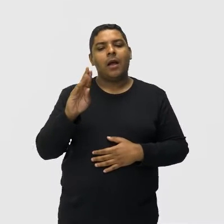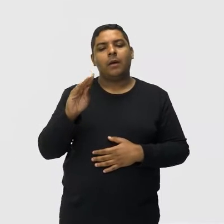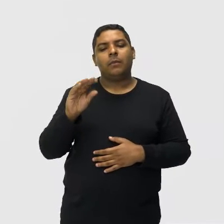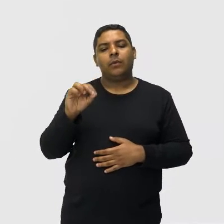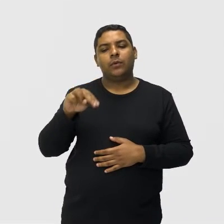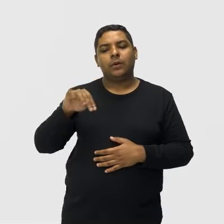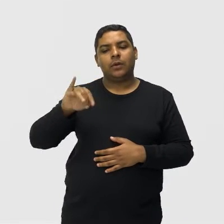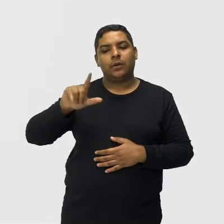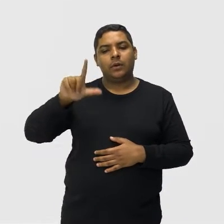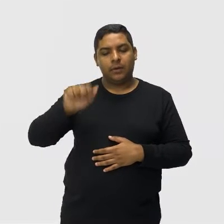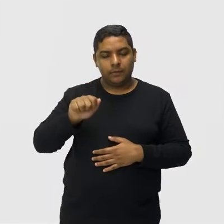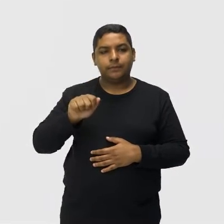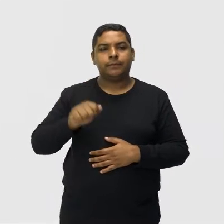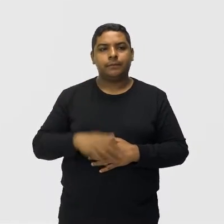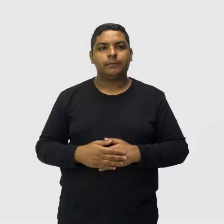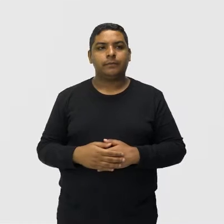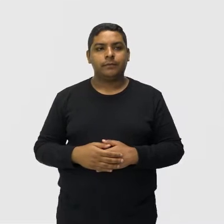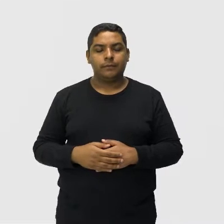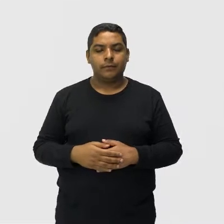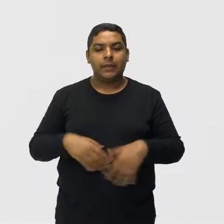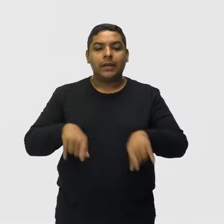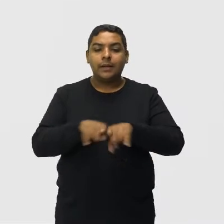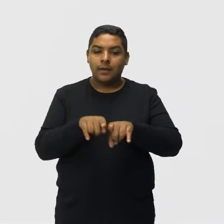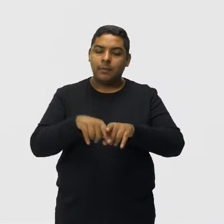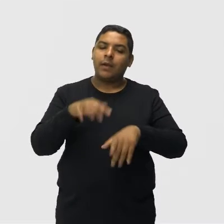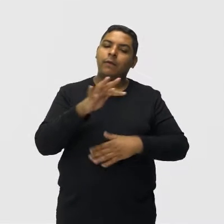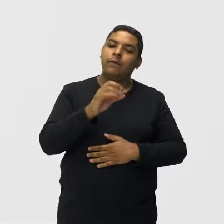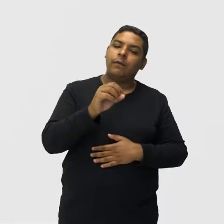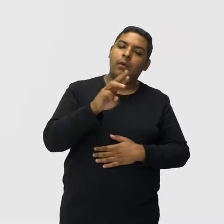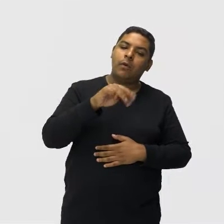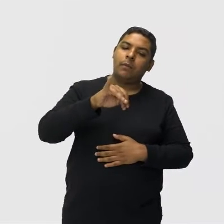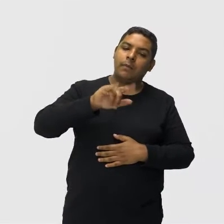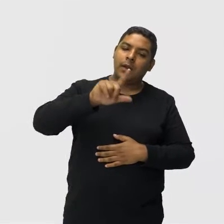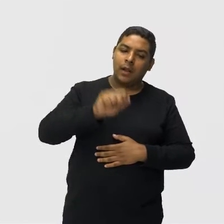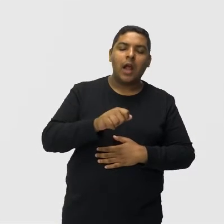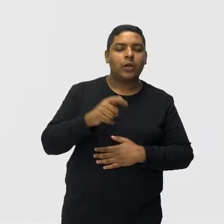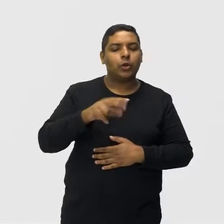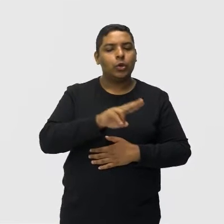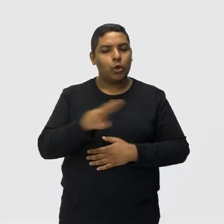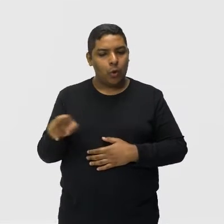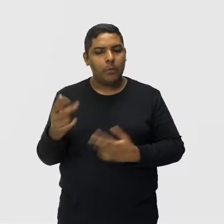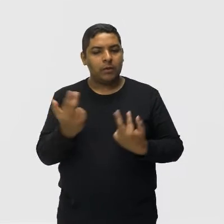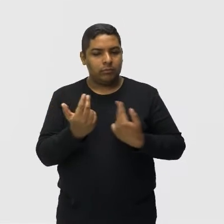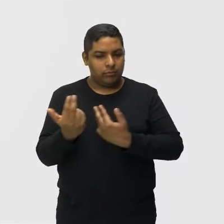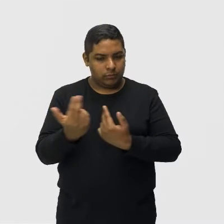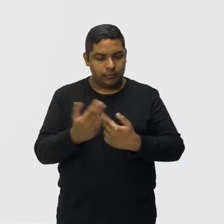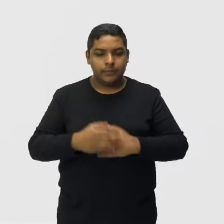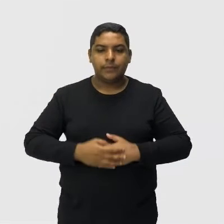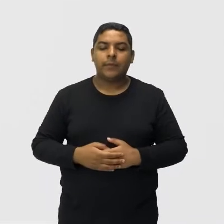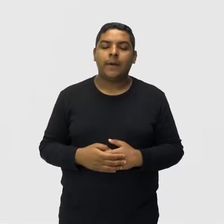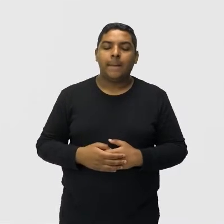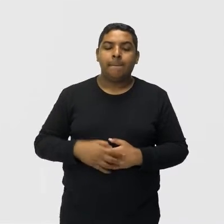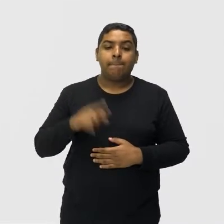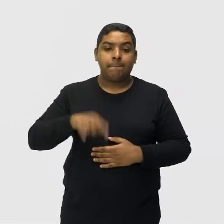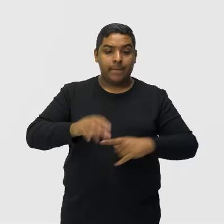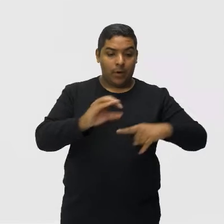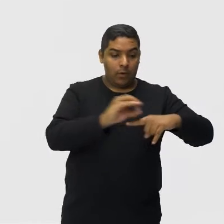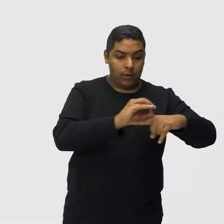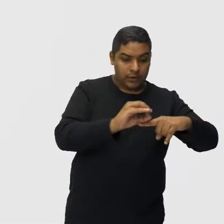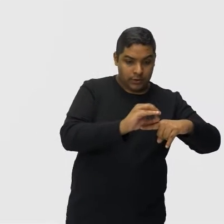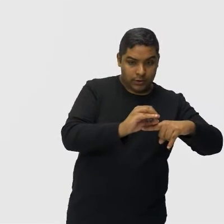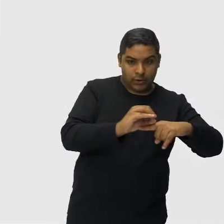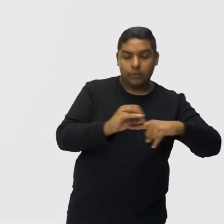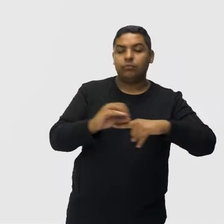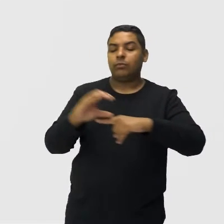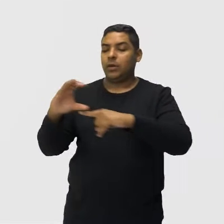tá? Também pode ser chamada de formila, que é quando o oxigênio está ligado ao carbono